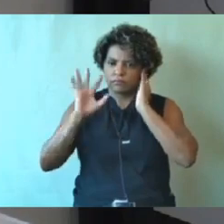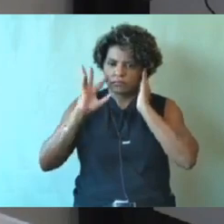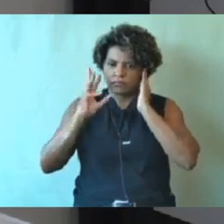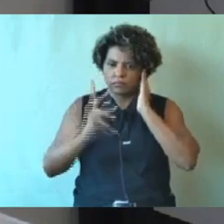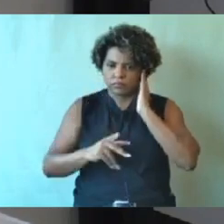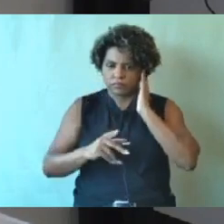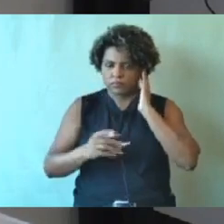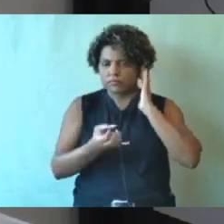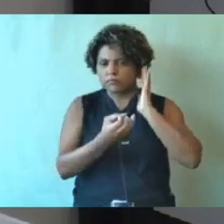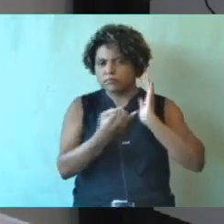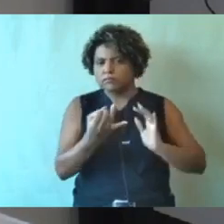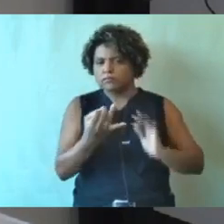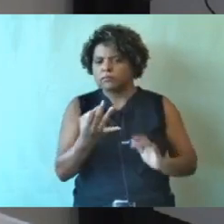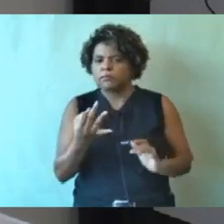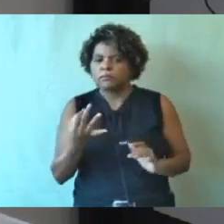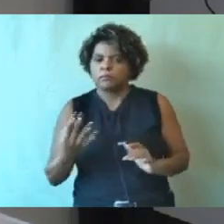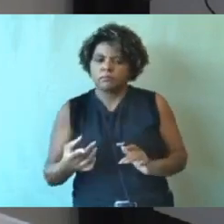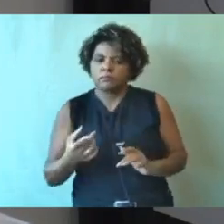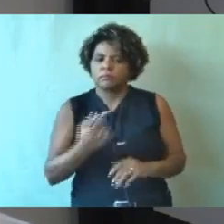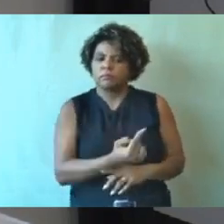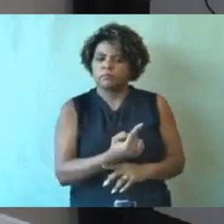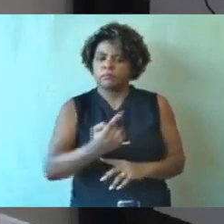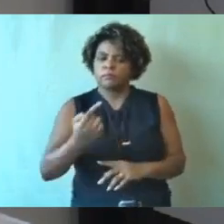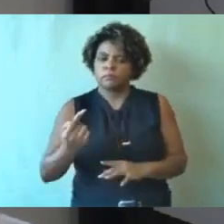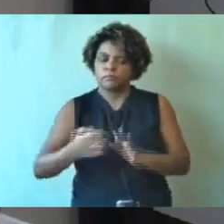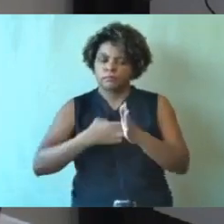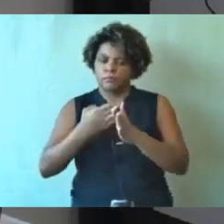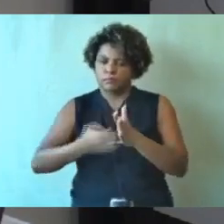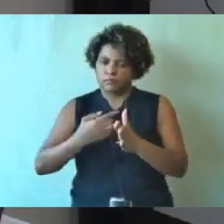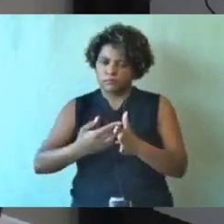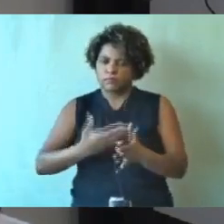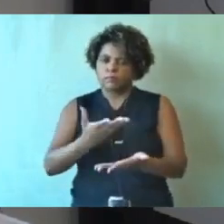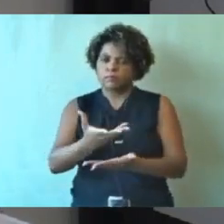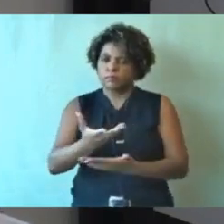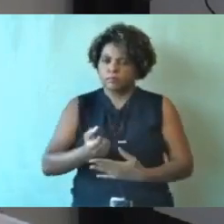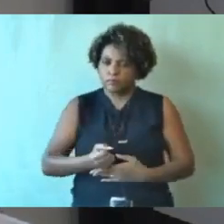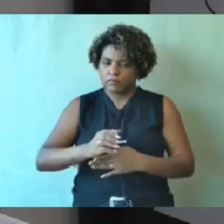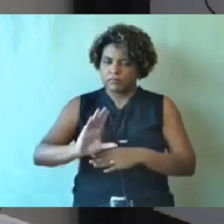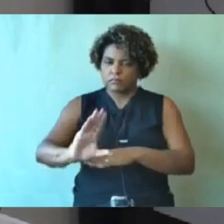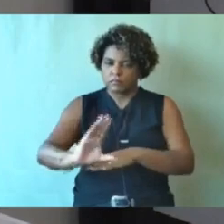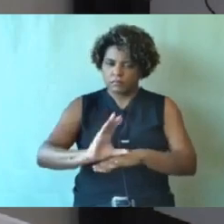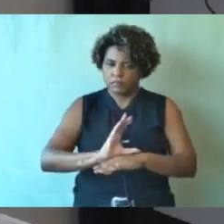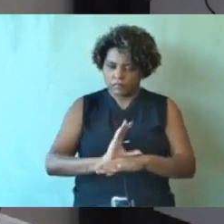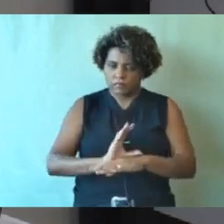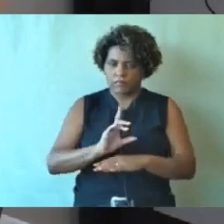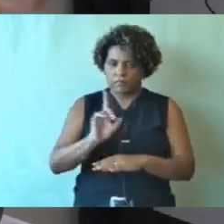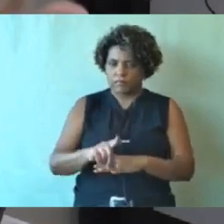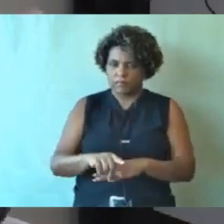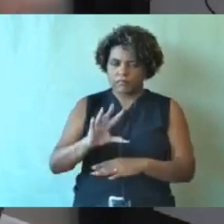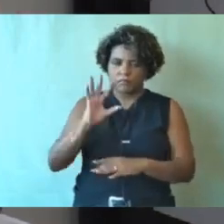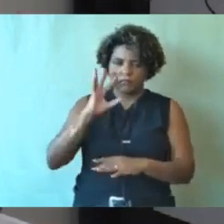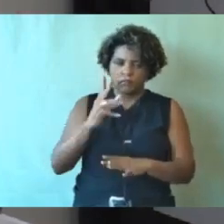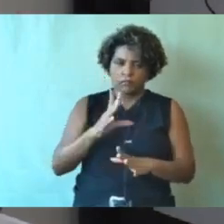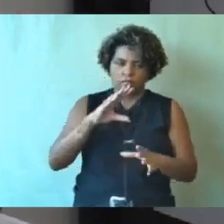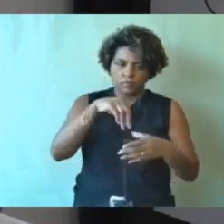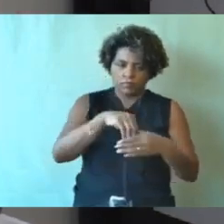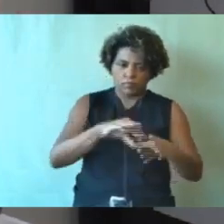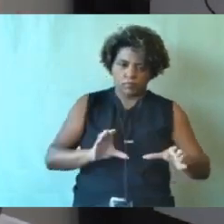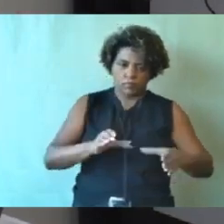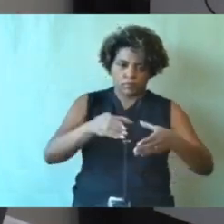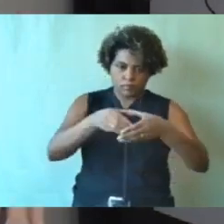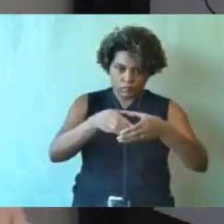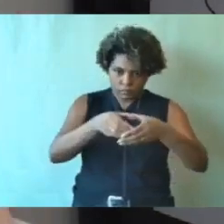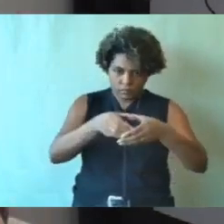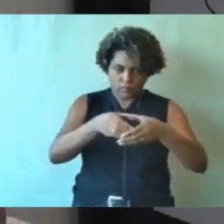cada empresa vai receber de repasse desse subsídio é uma definição do consórcio ou é uma definição vinda do